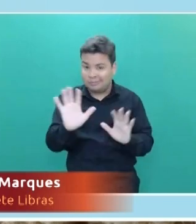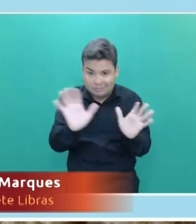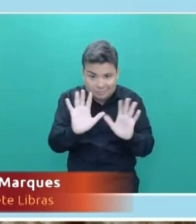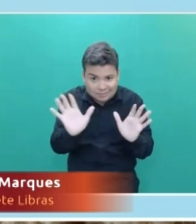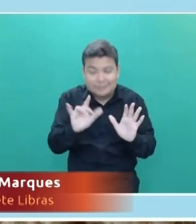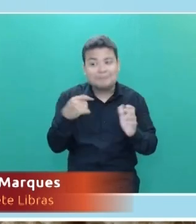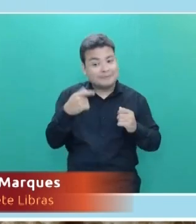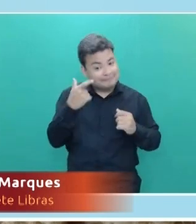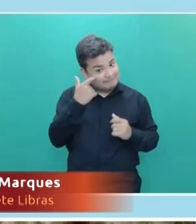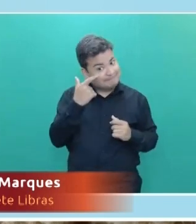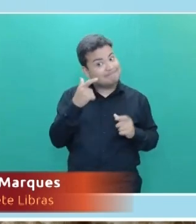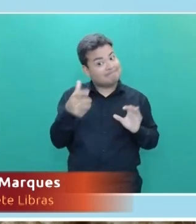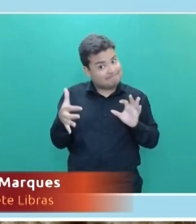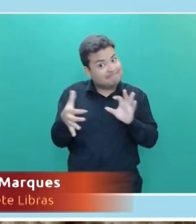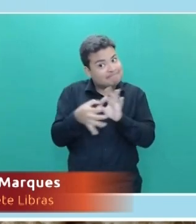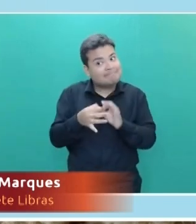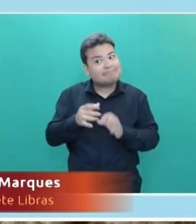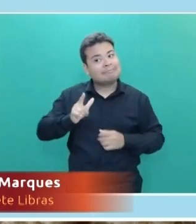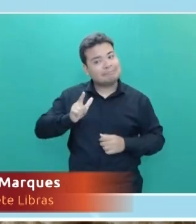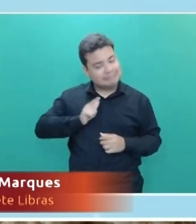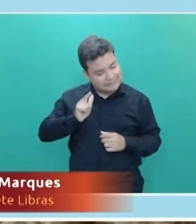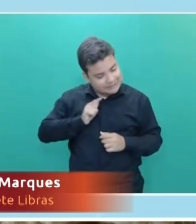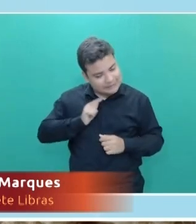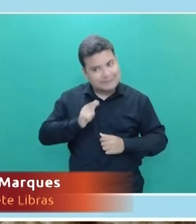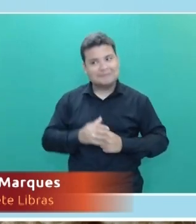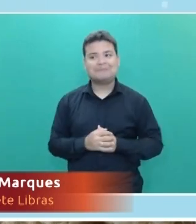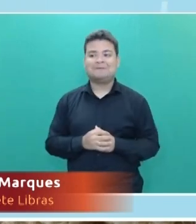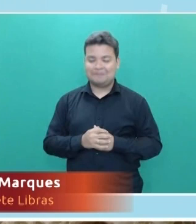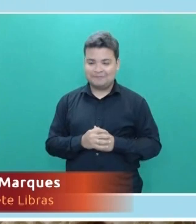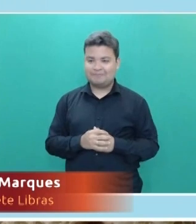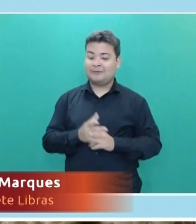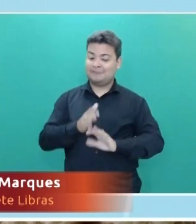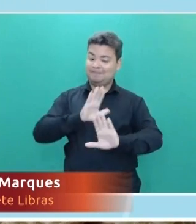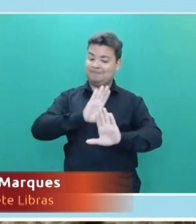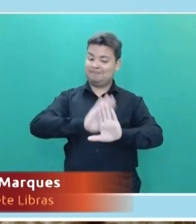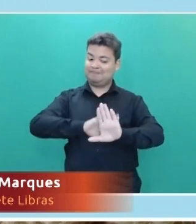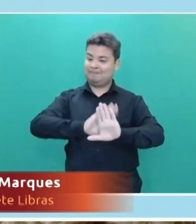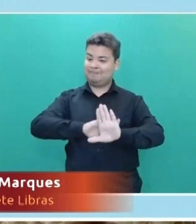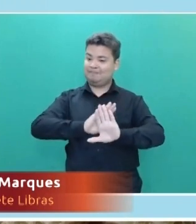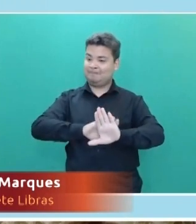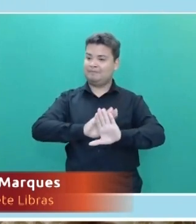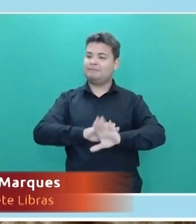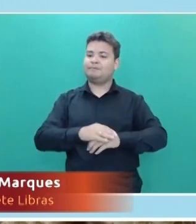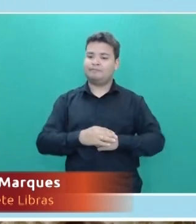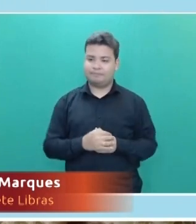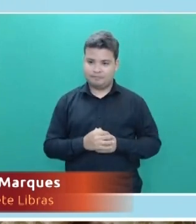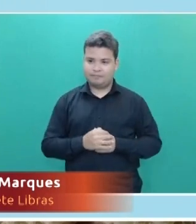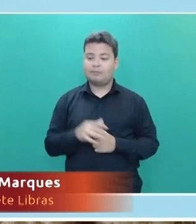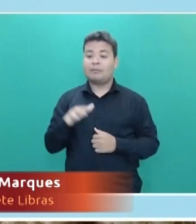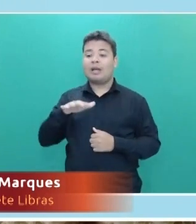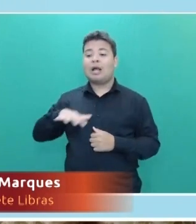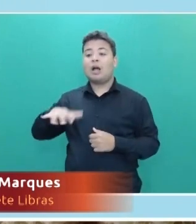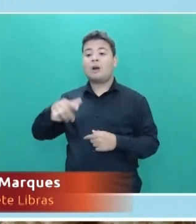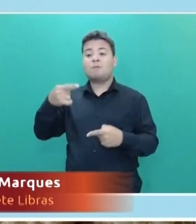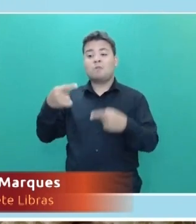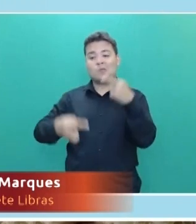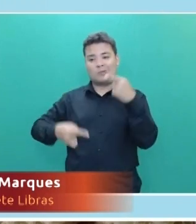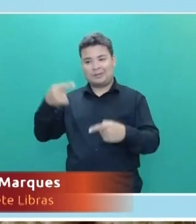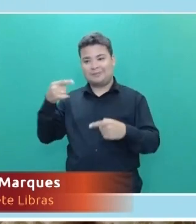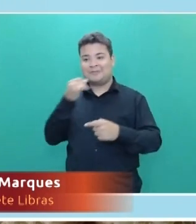que isso sim está no bojo de tudo isso. Então, tem uma questão, um cenário político, a saída de um